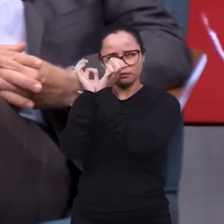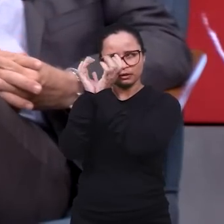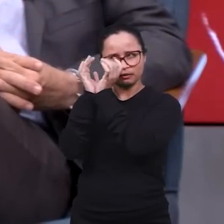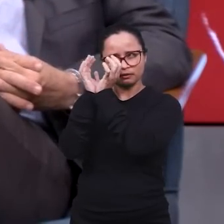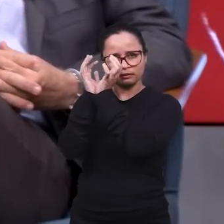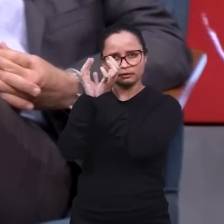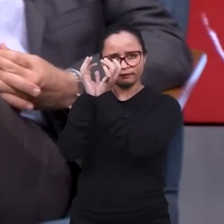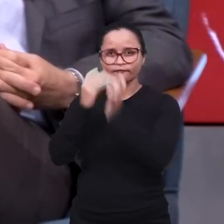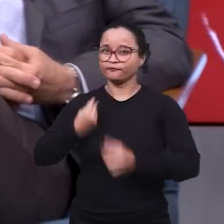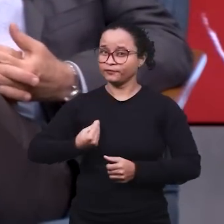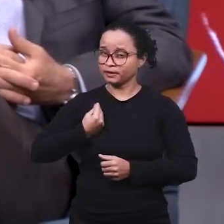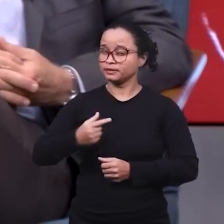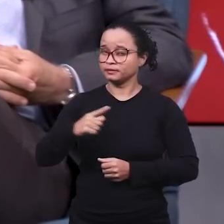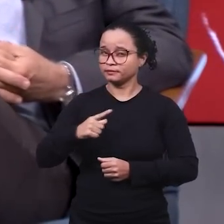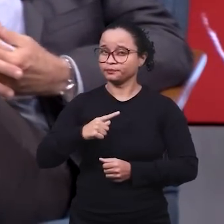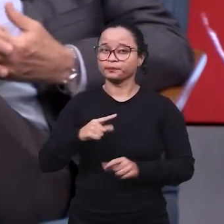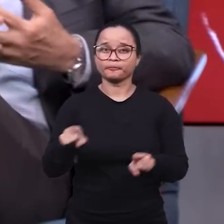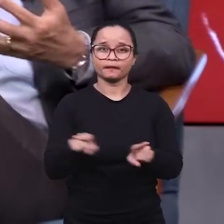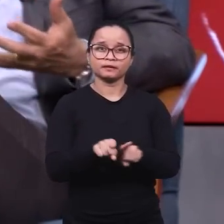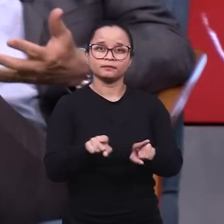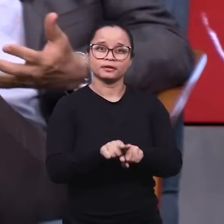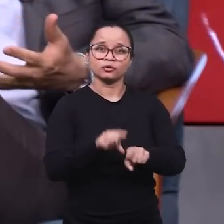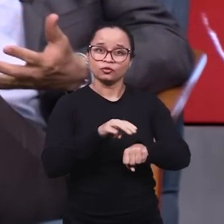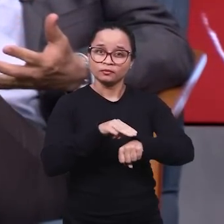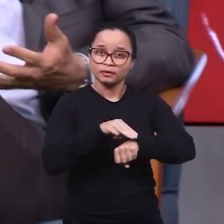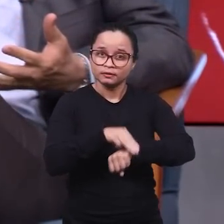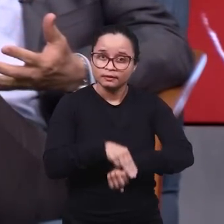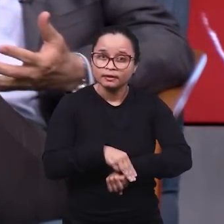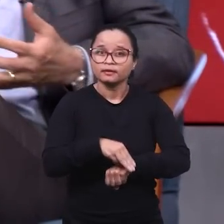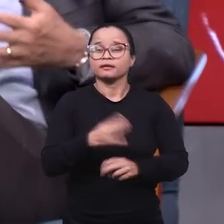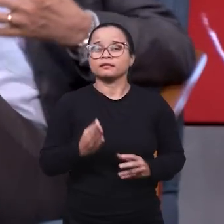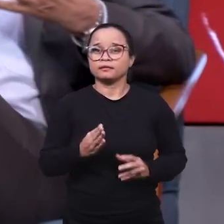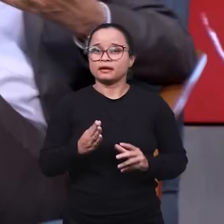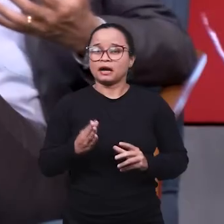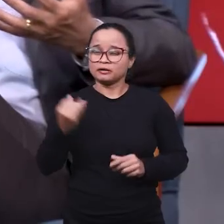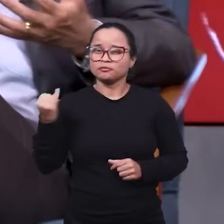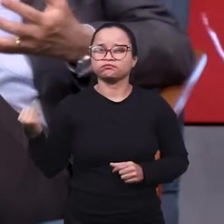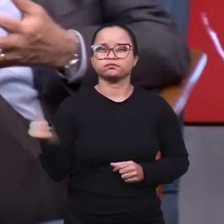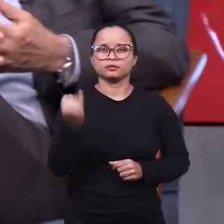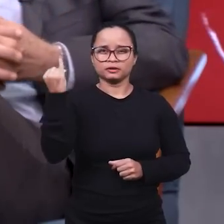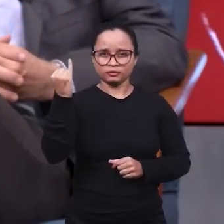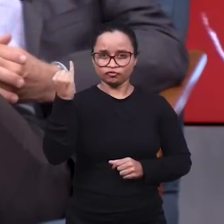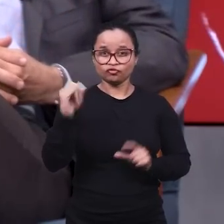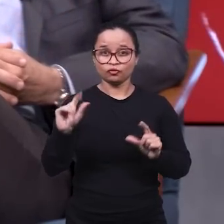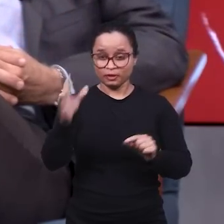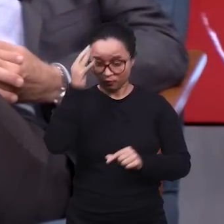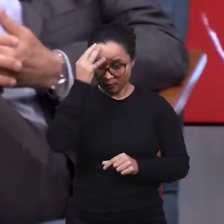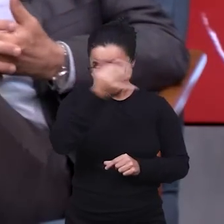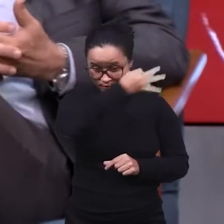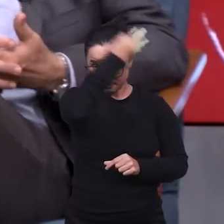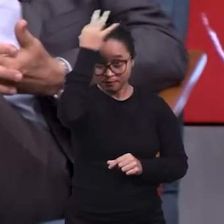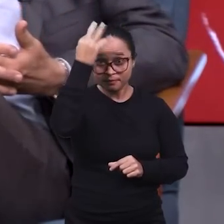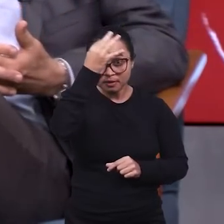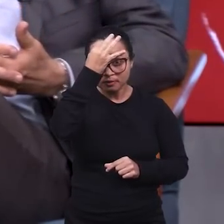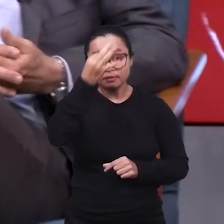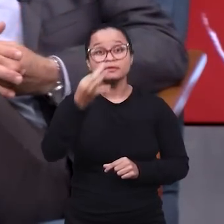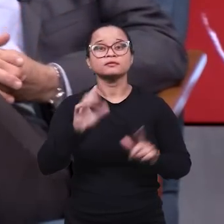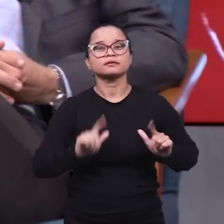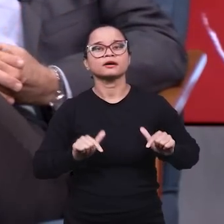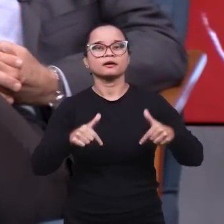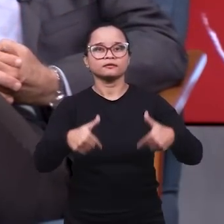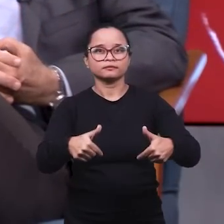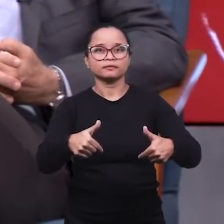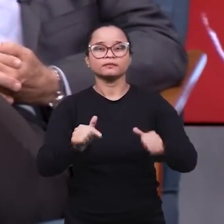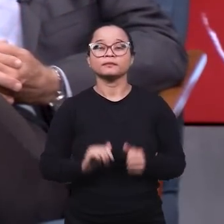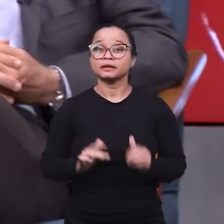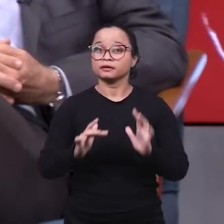ministérios, a importância do Espírito estar operando no corpo para que Cristo